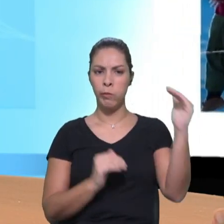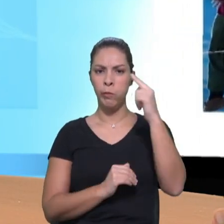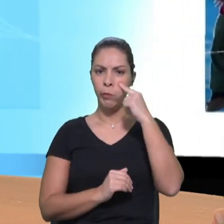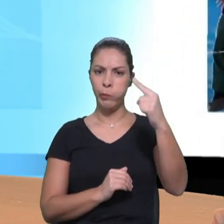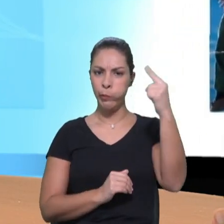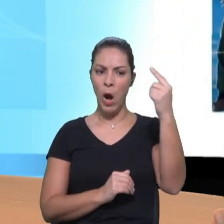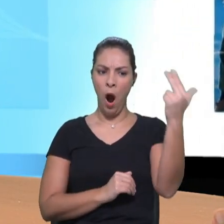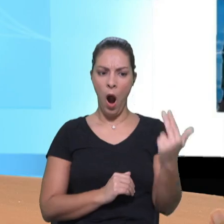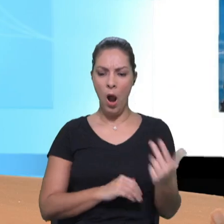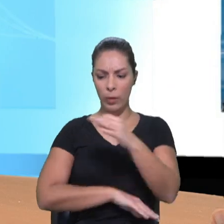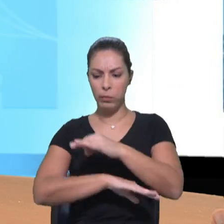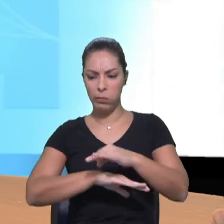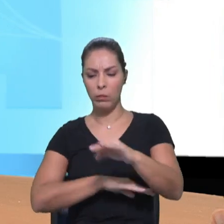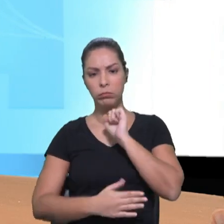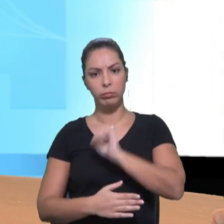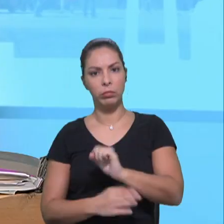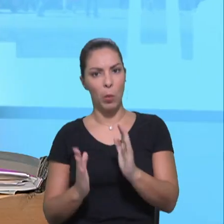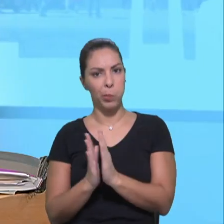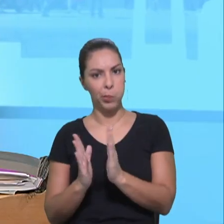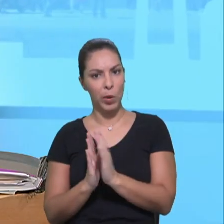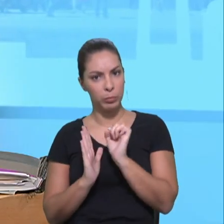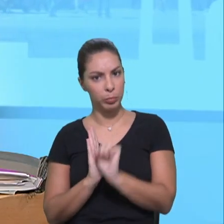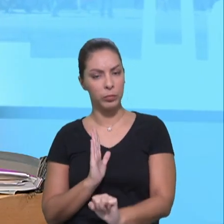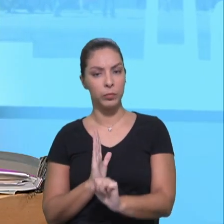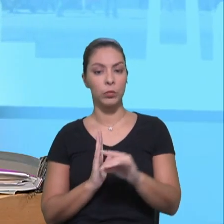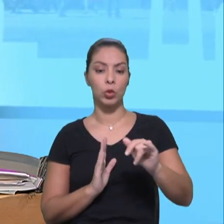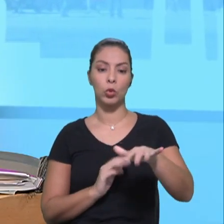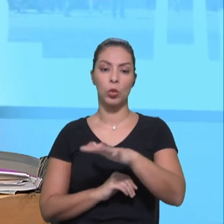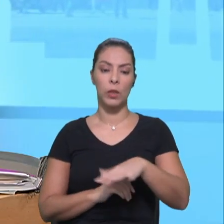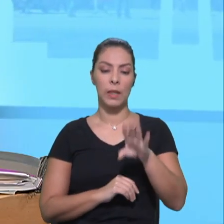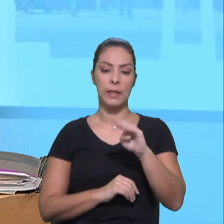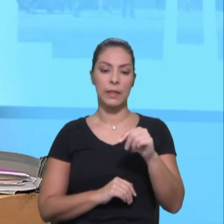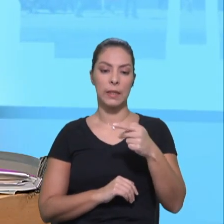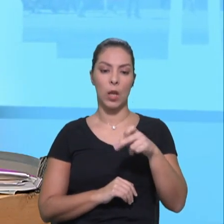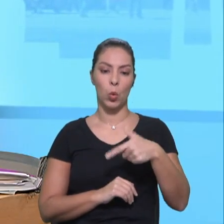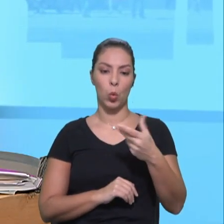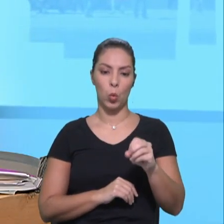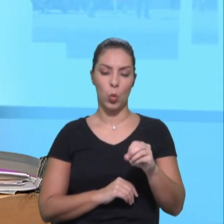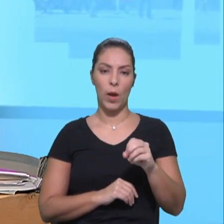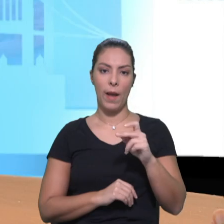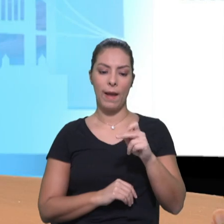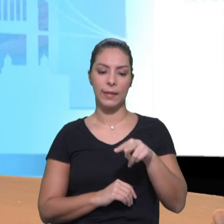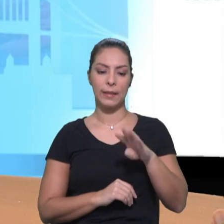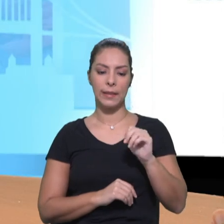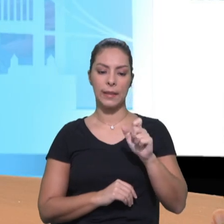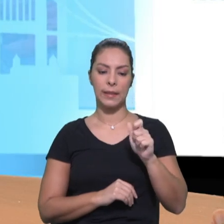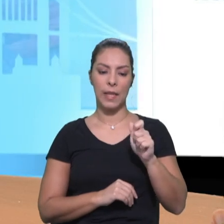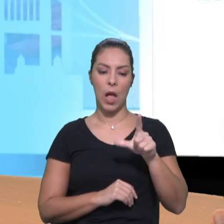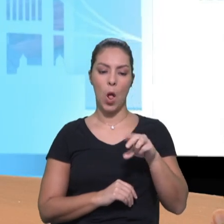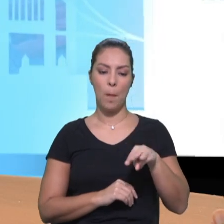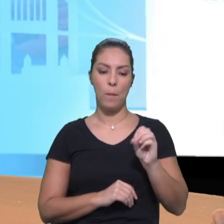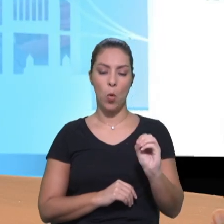e arquitetura para a liturgia do Pontifício Instituto Litúrgico de Santo Anselmo, em Roma. É uma designação grande, mas é